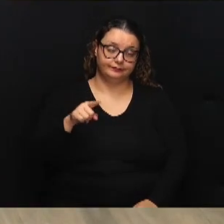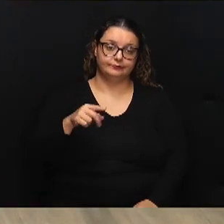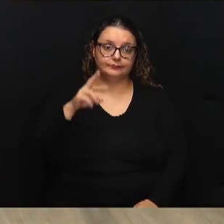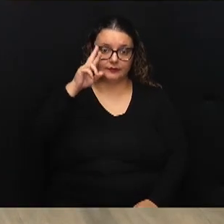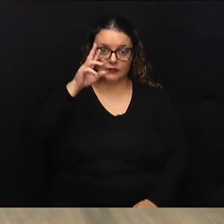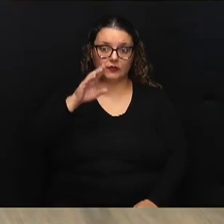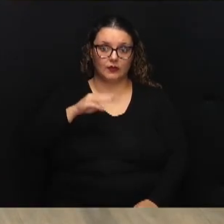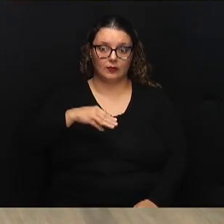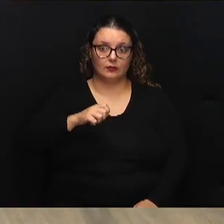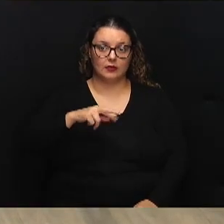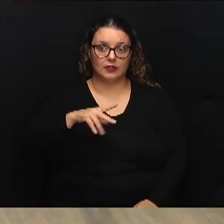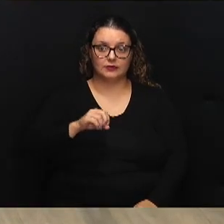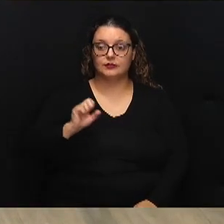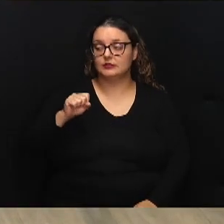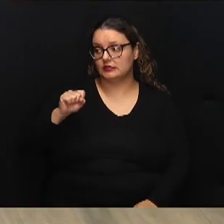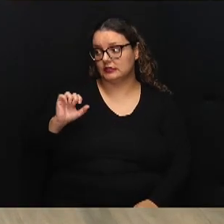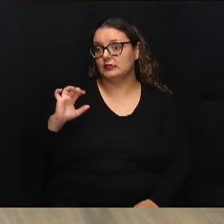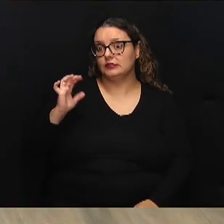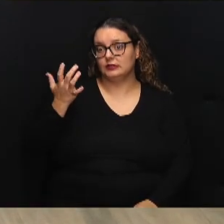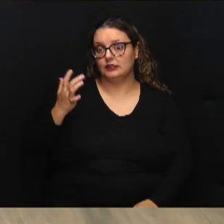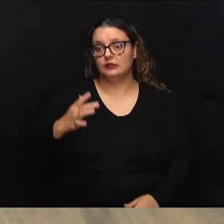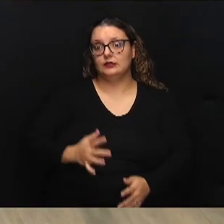Márcio? Sim, bastante.